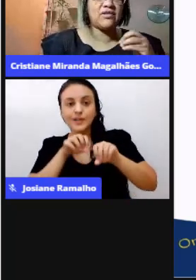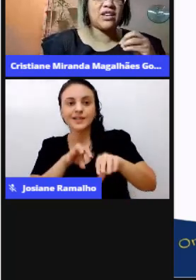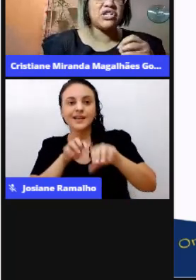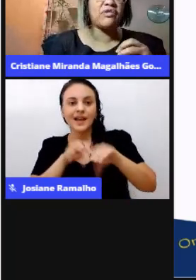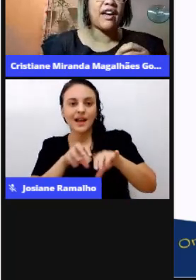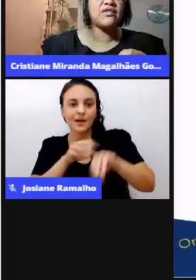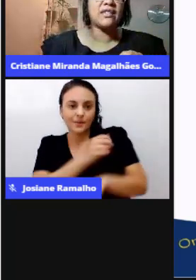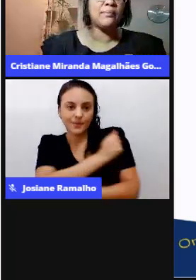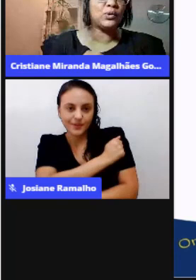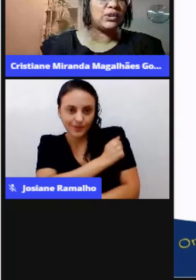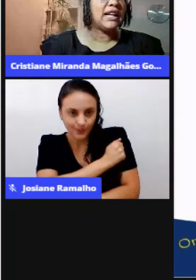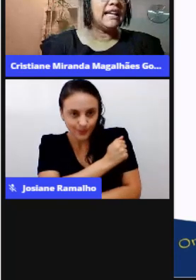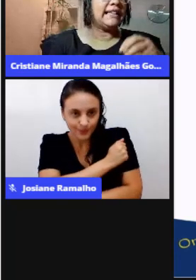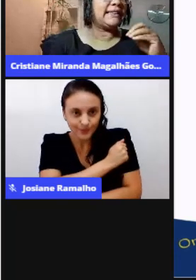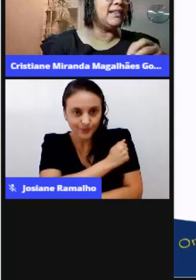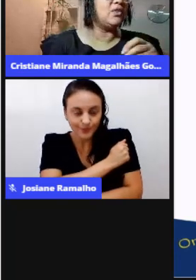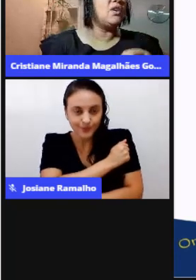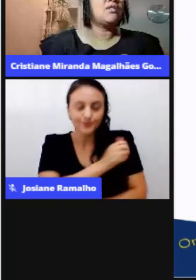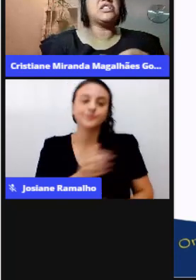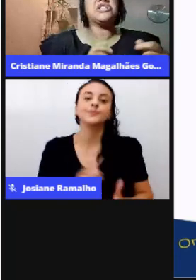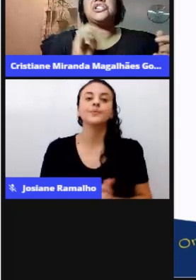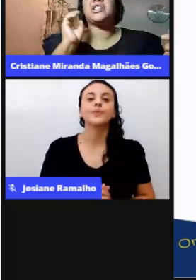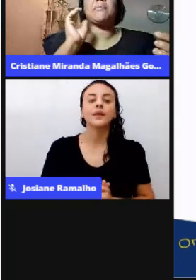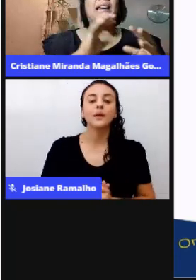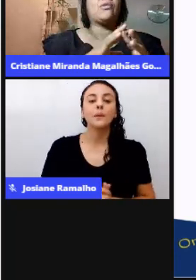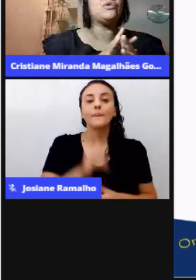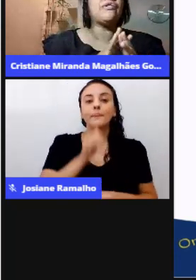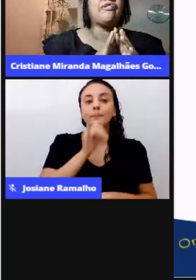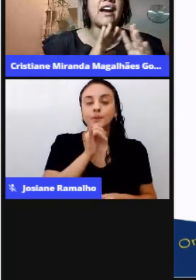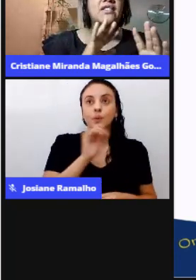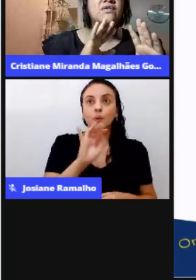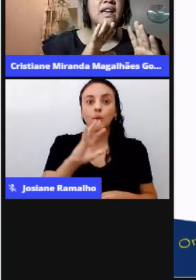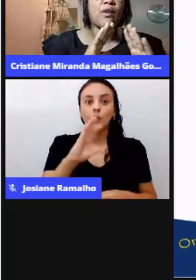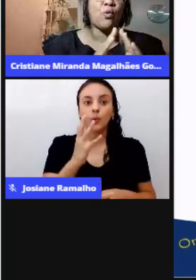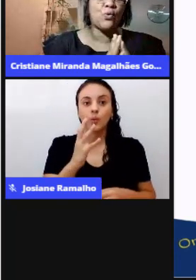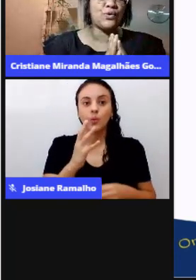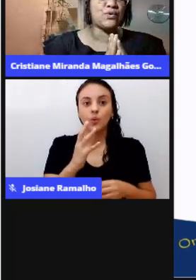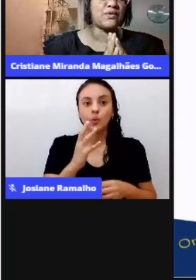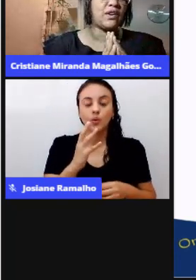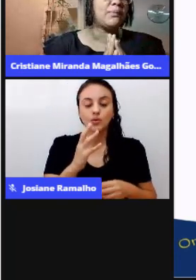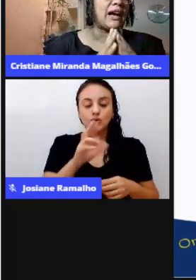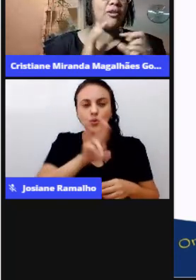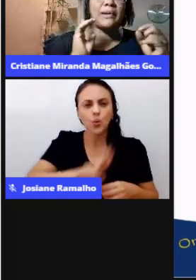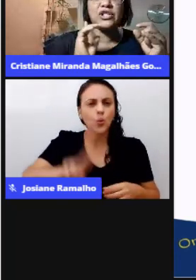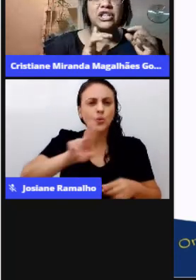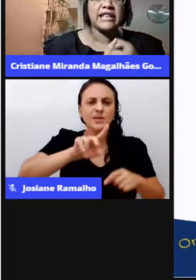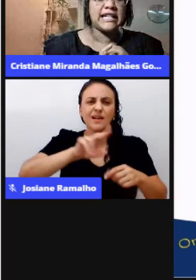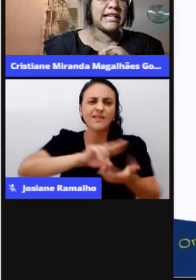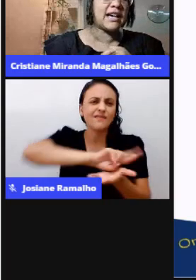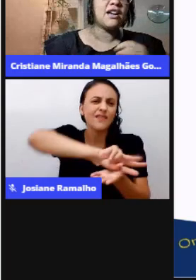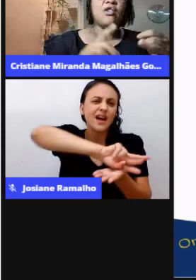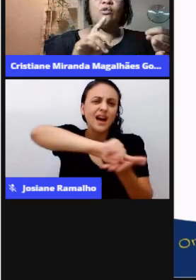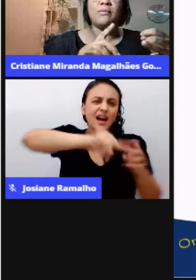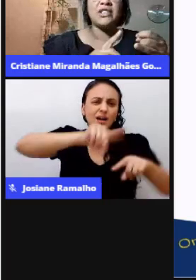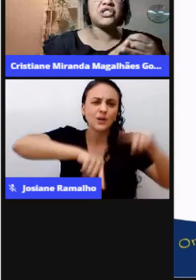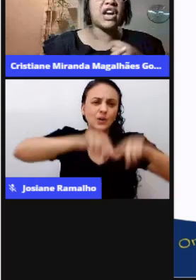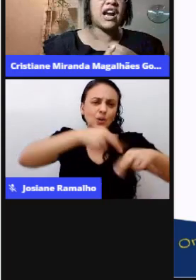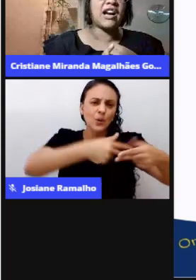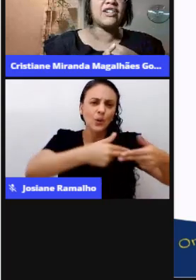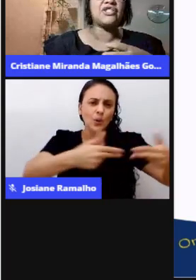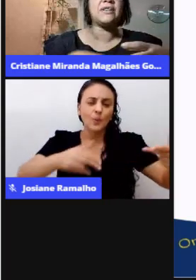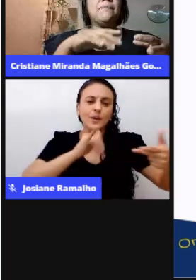É isso que a gente faz o tempo todo. Então, quando a gente trabalha com diversos recursos, vamos lá, uma tirinha,